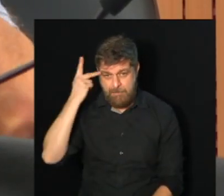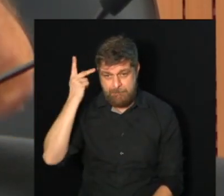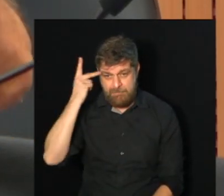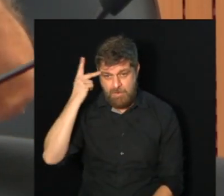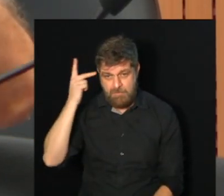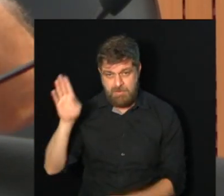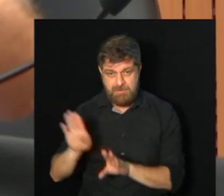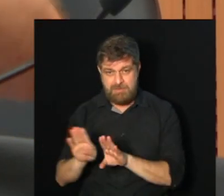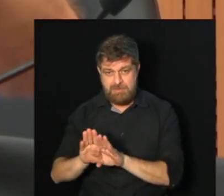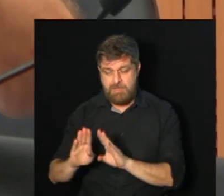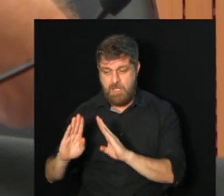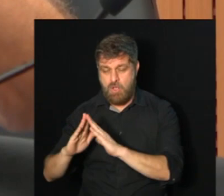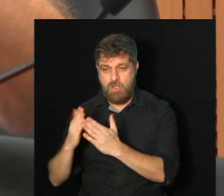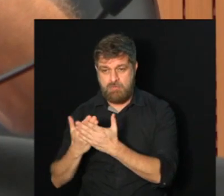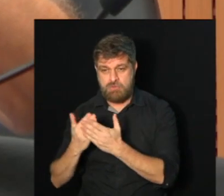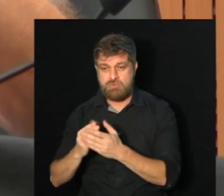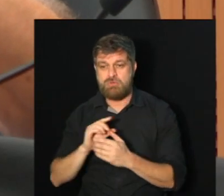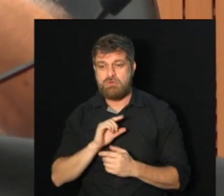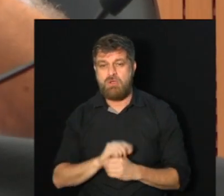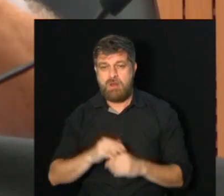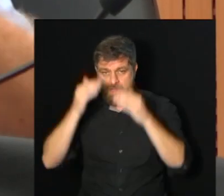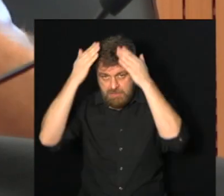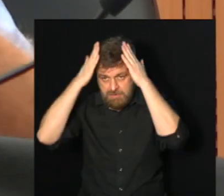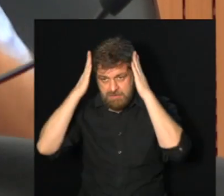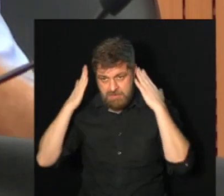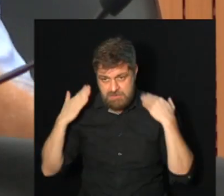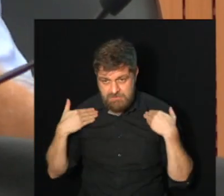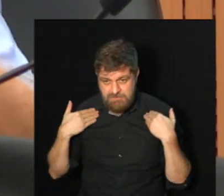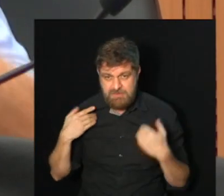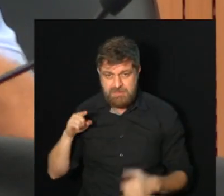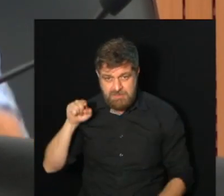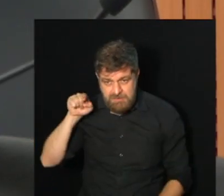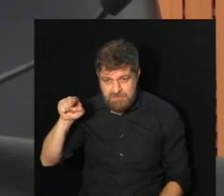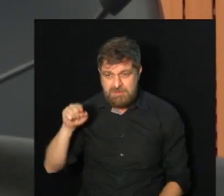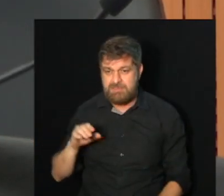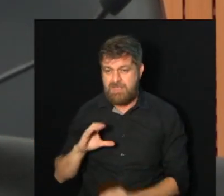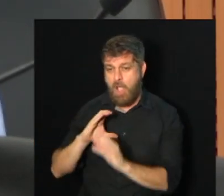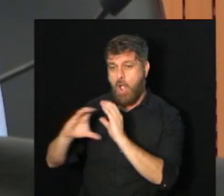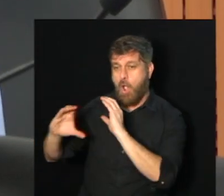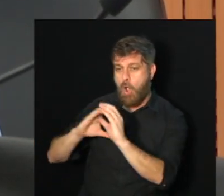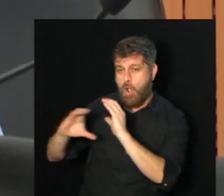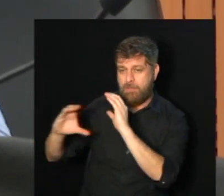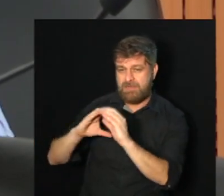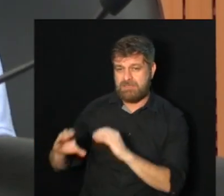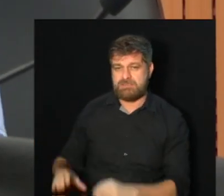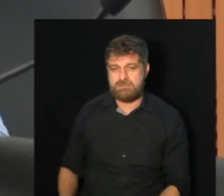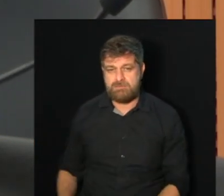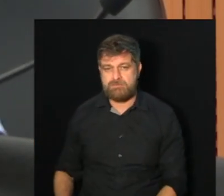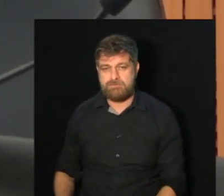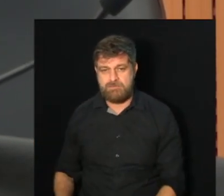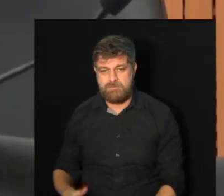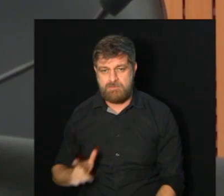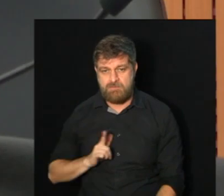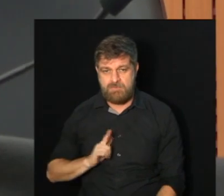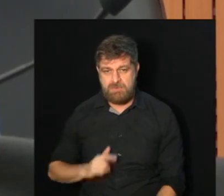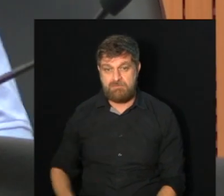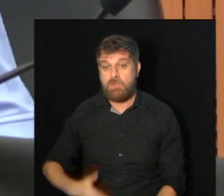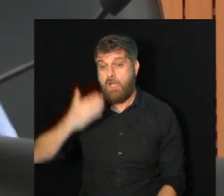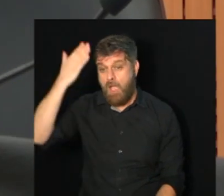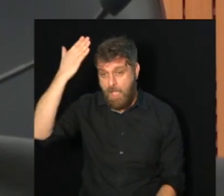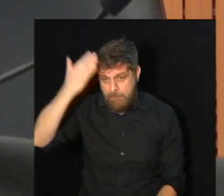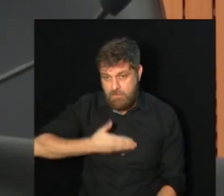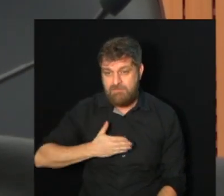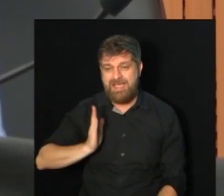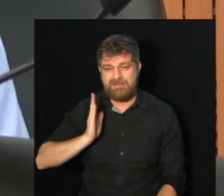das Freiras, que fica no Alto de Santana. Ele fez essa comunicação, ela foi comprovada por